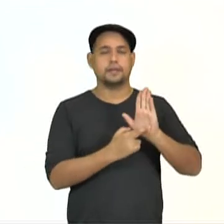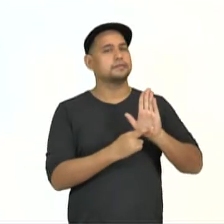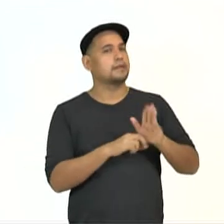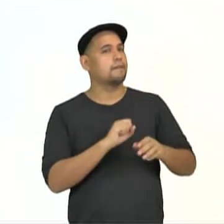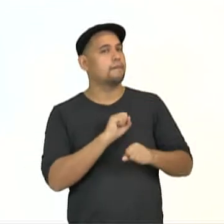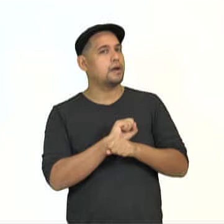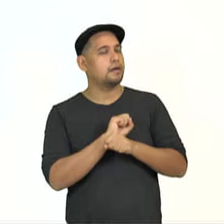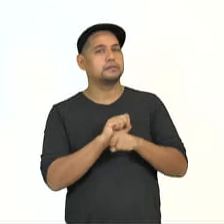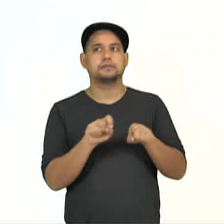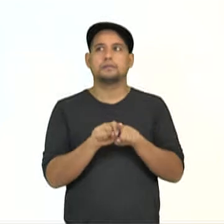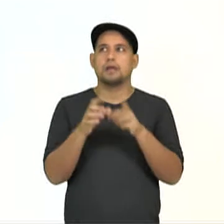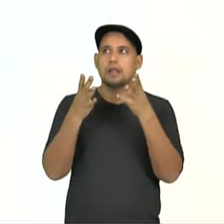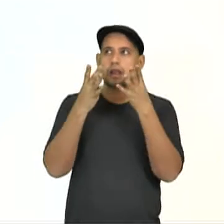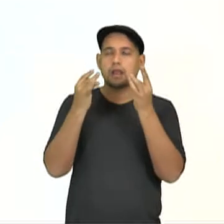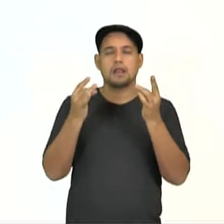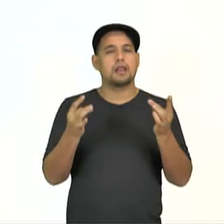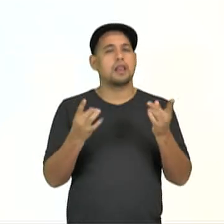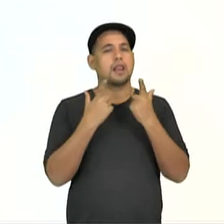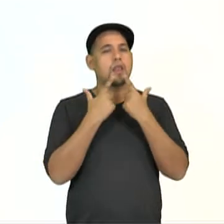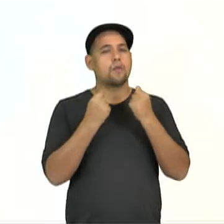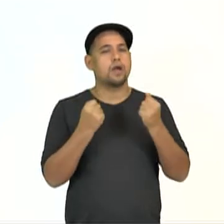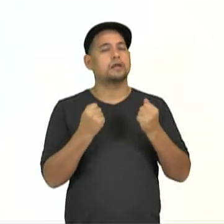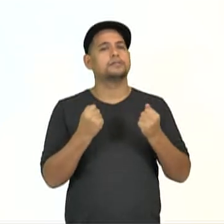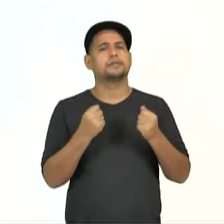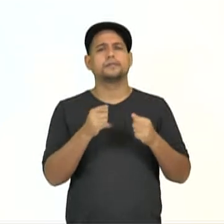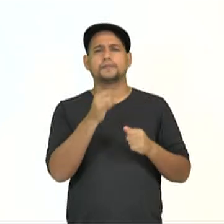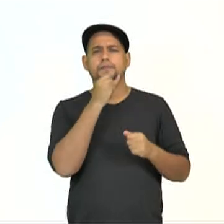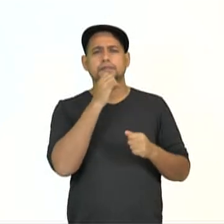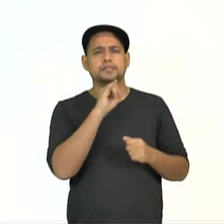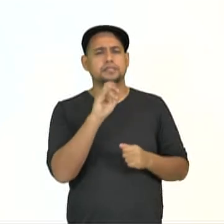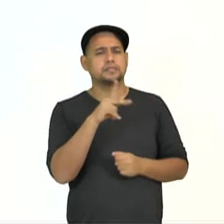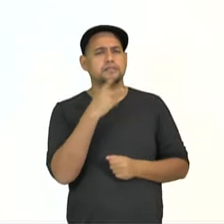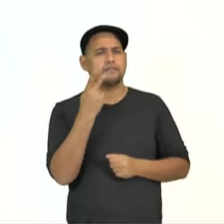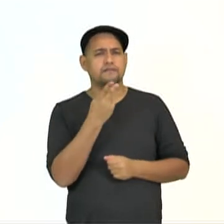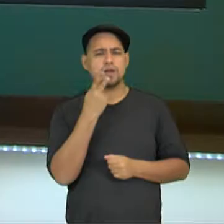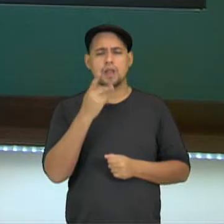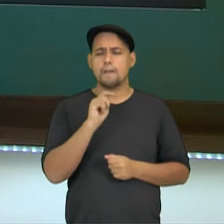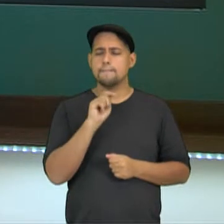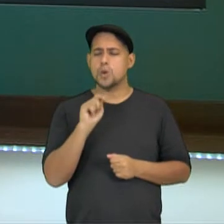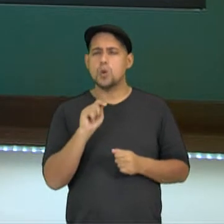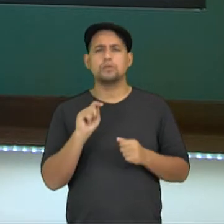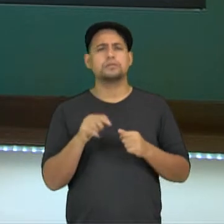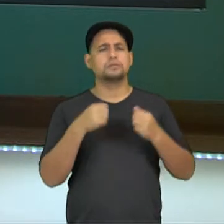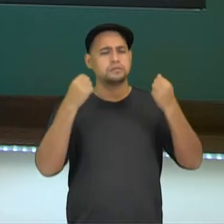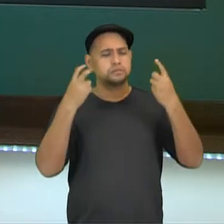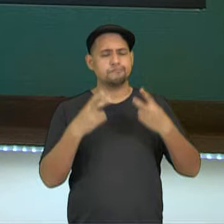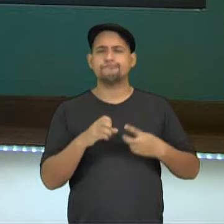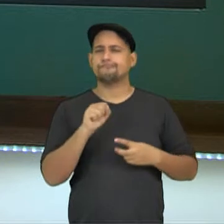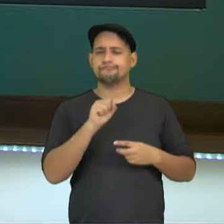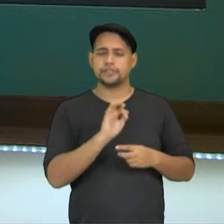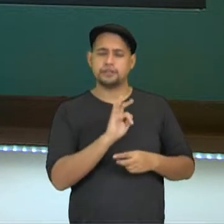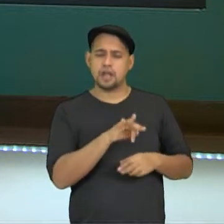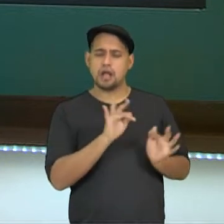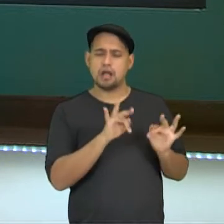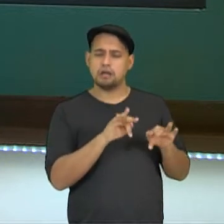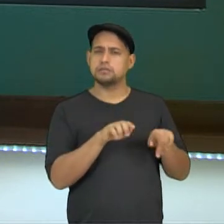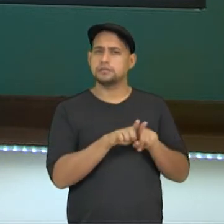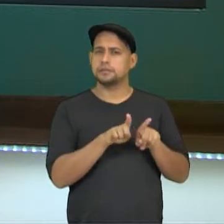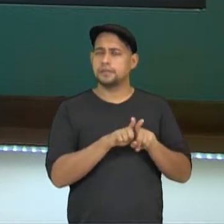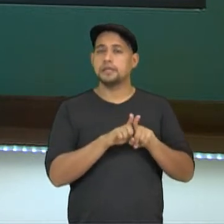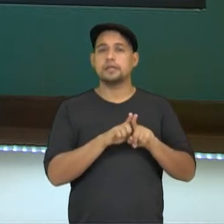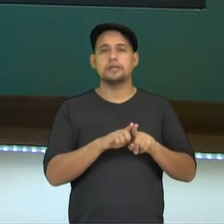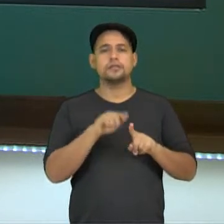pausas e anotações da linguagem oral. Quando nós falamos em sinal de pontuação, nós falamos sim de ponto final, nós falamos do